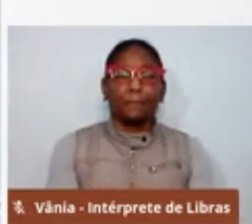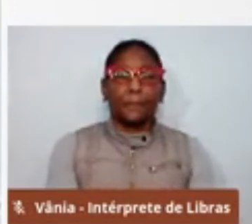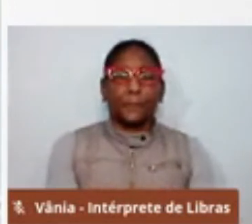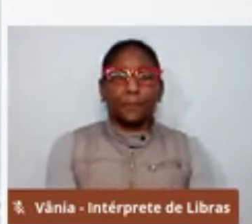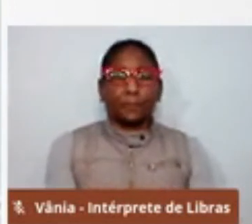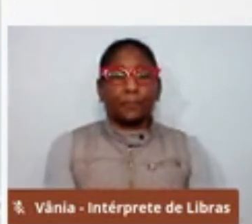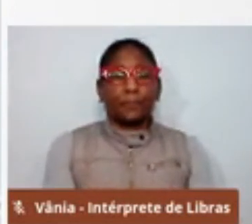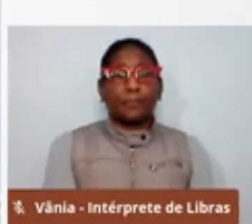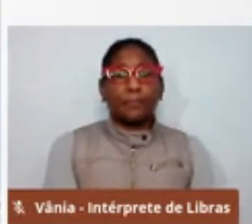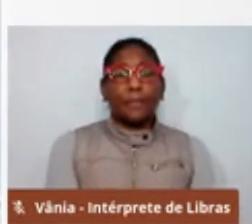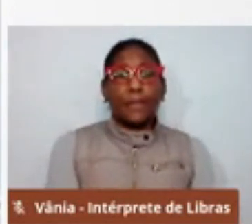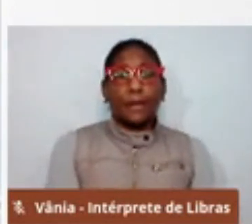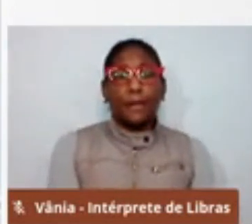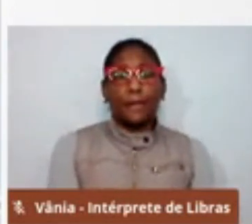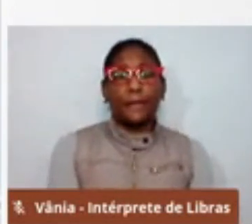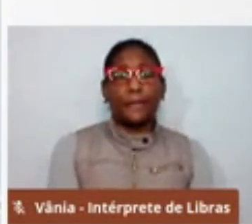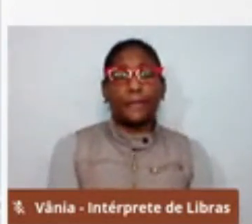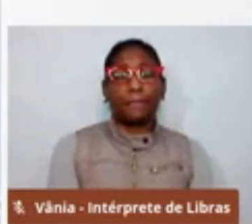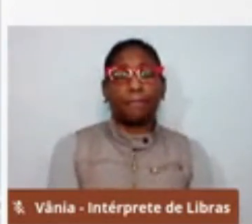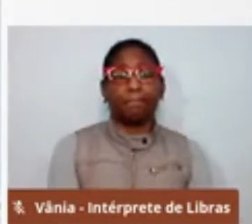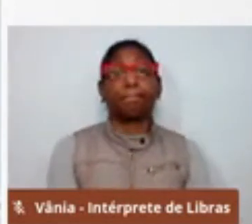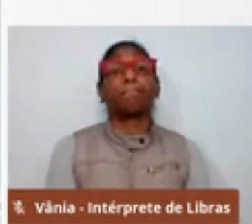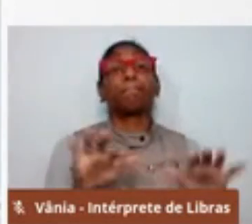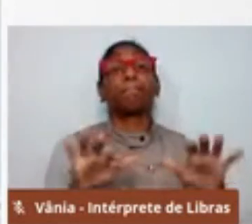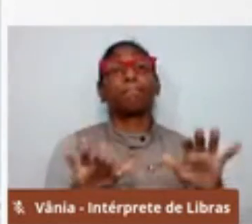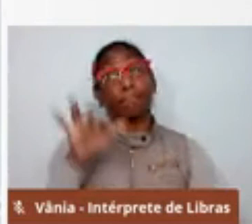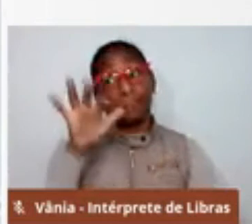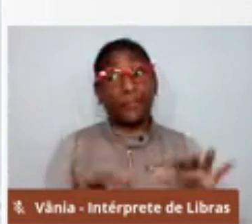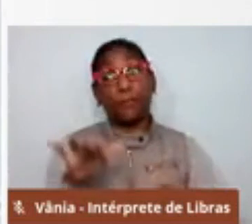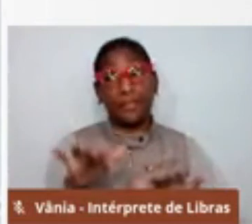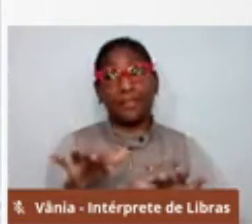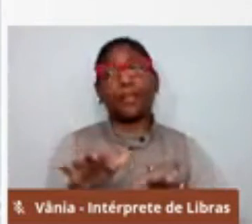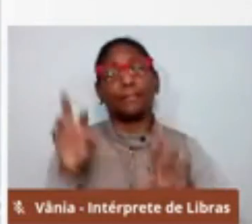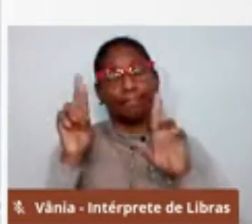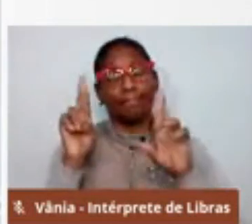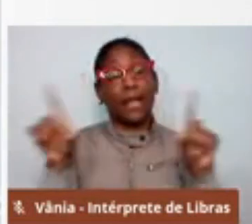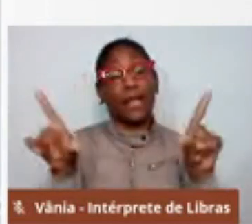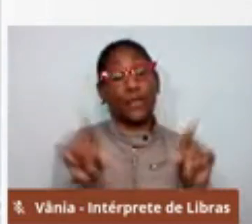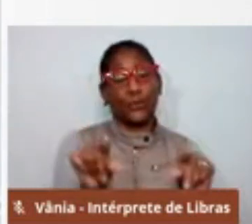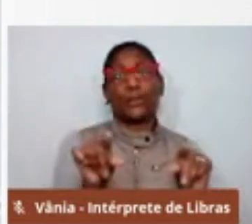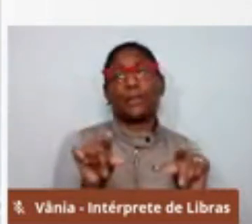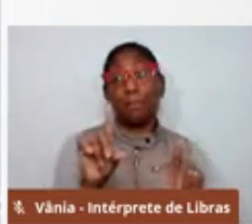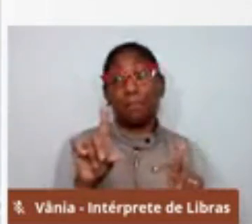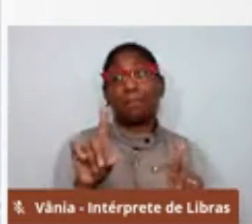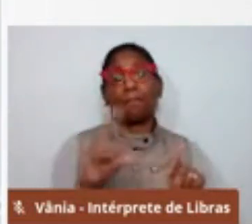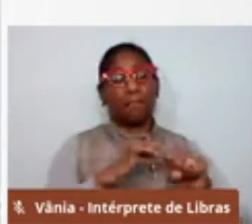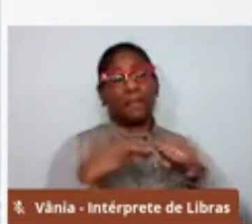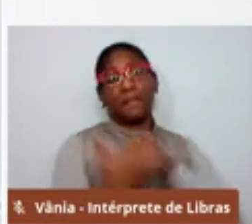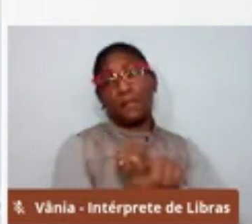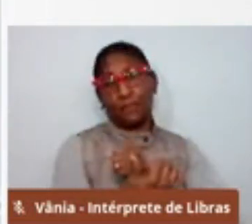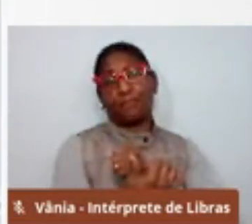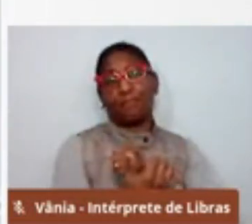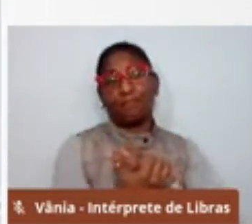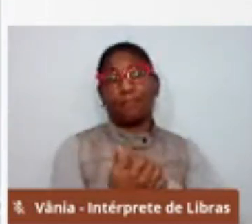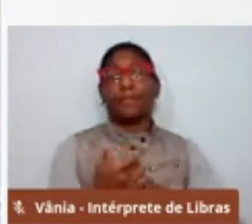a termos, se não ainda a redução do número de casos, estamos vendo uma velocidade menor